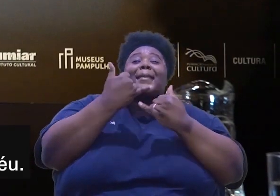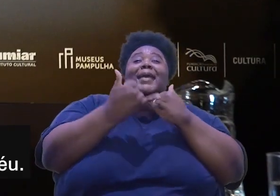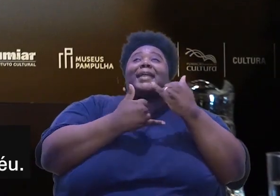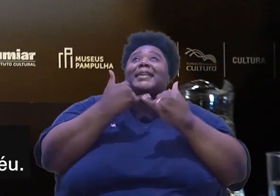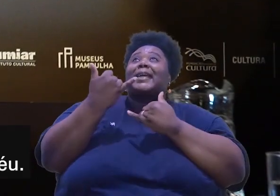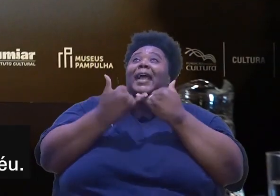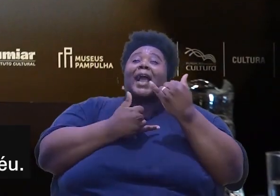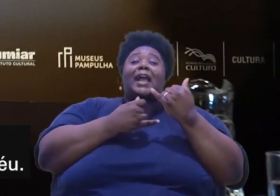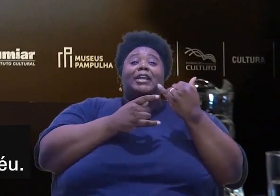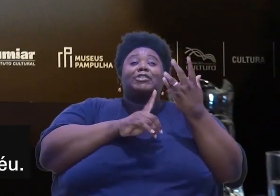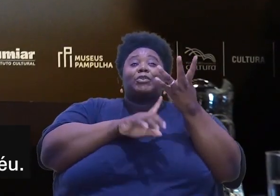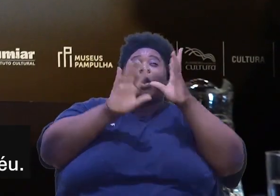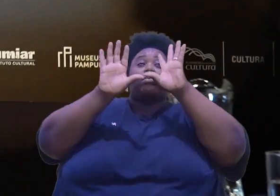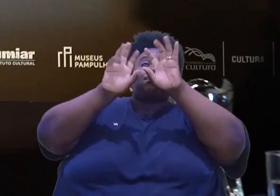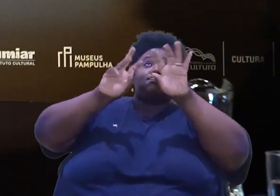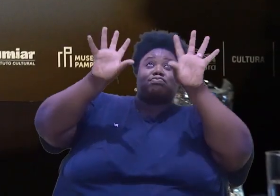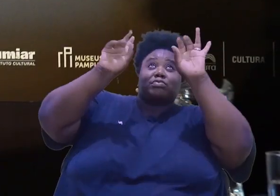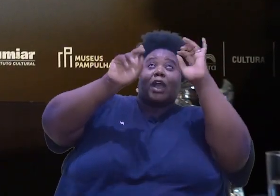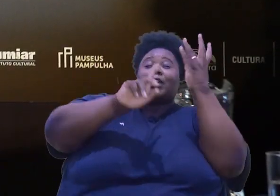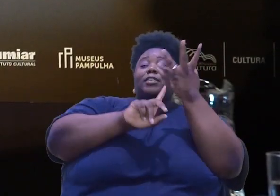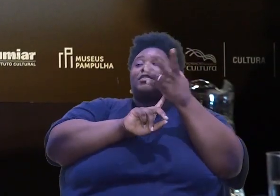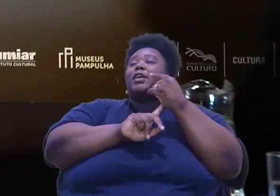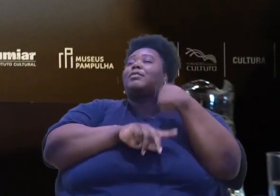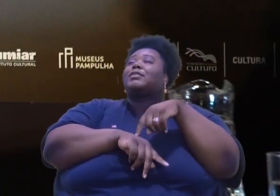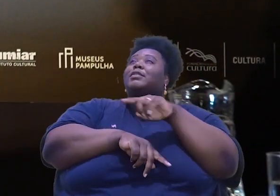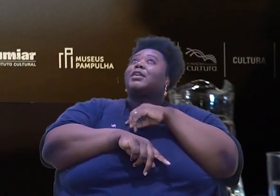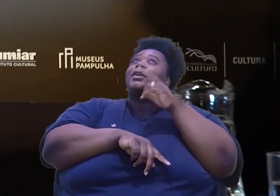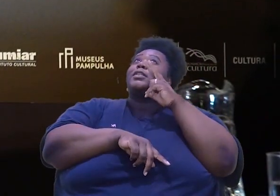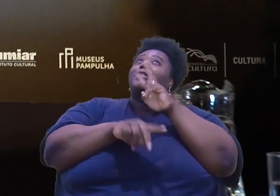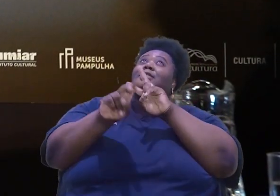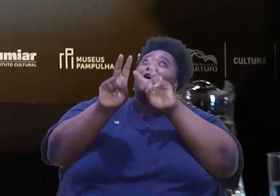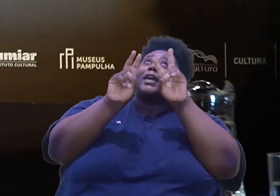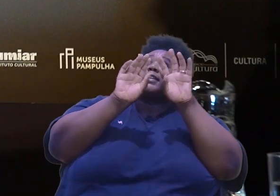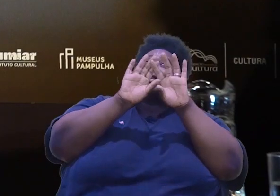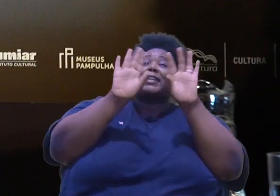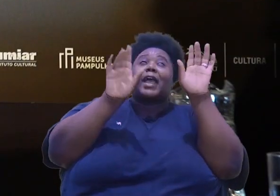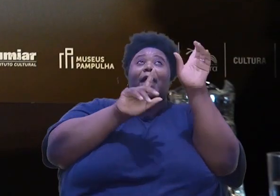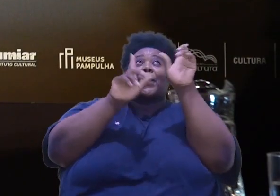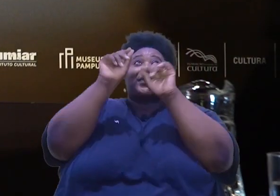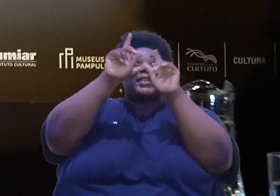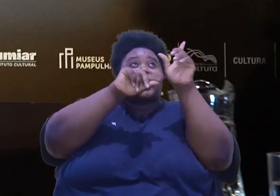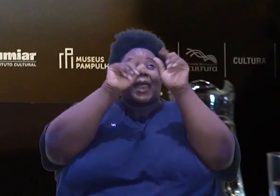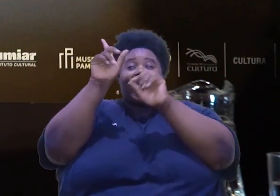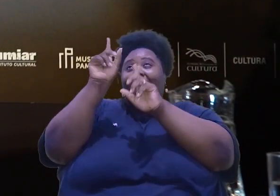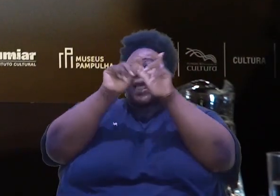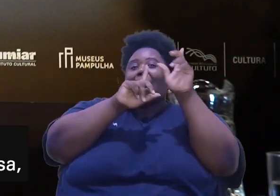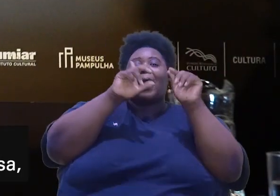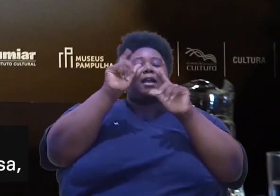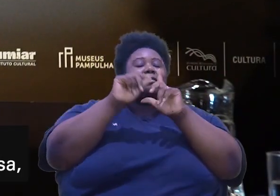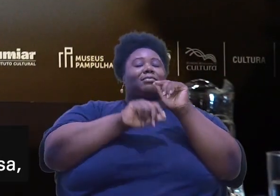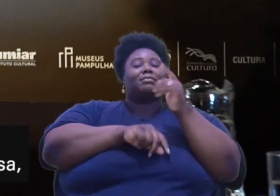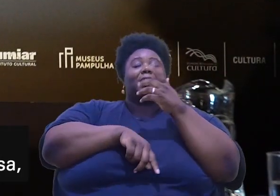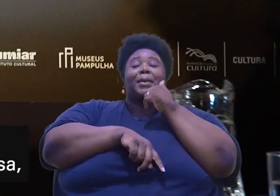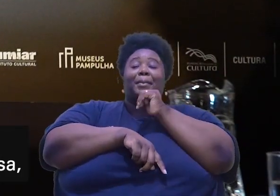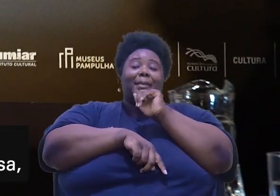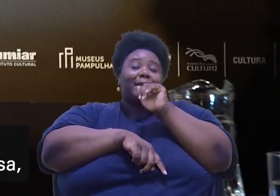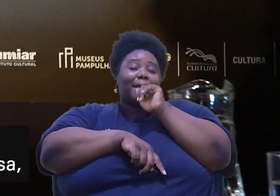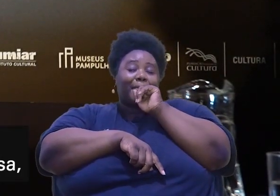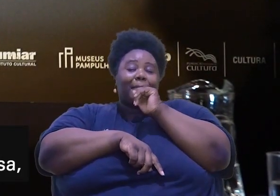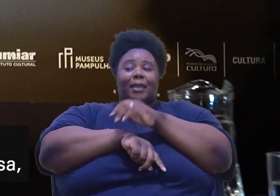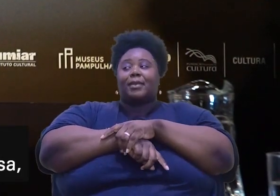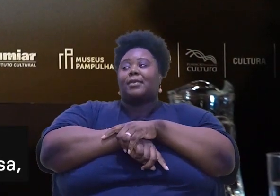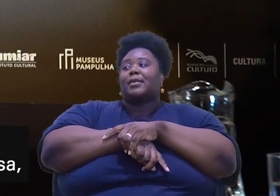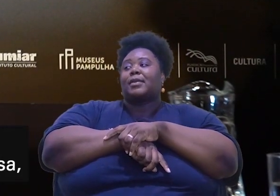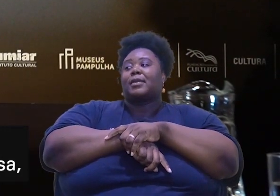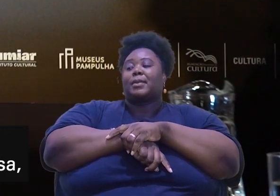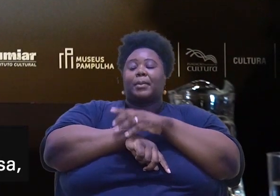artes das nuvens do céu. A gente via céu, a gente via estrela. Minha mãe, apesar de ser